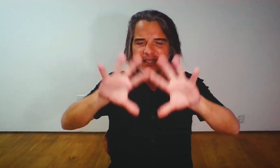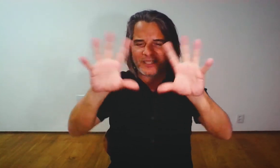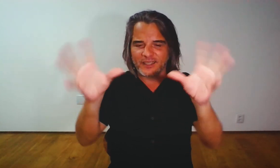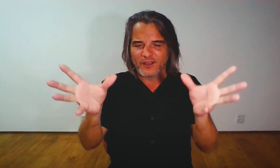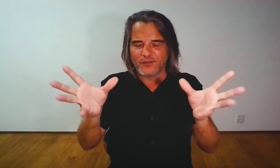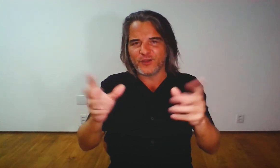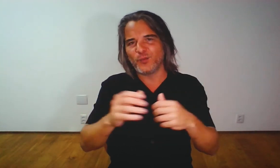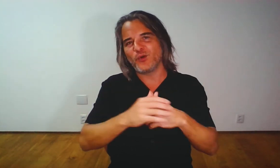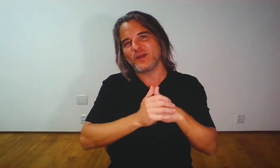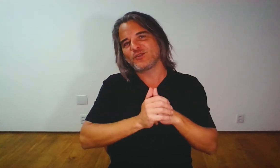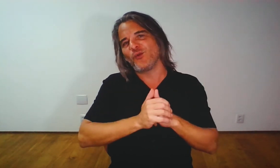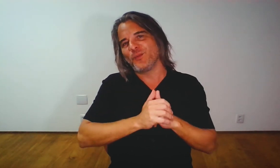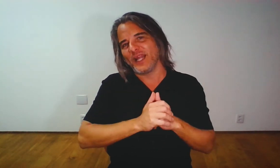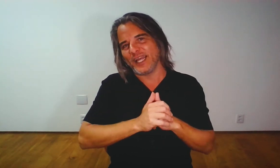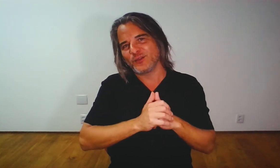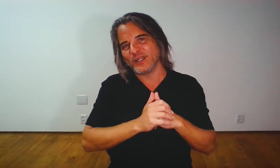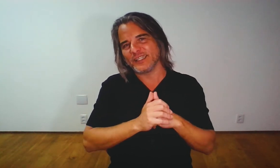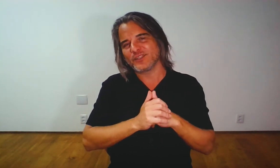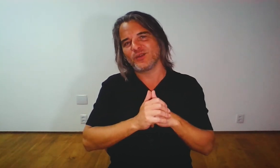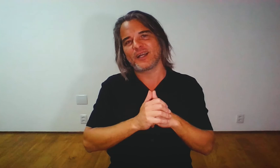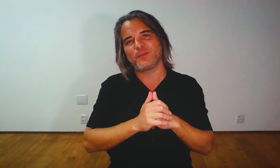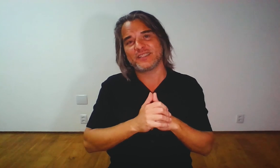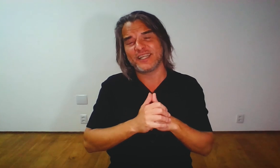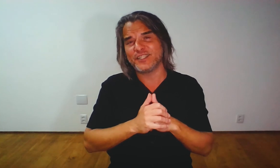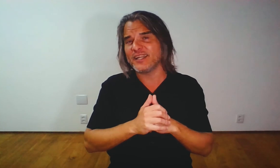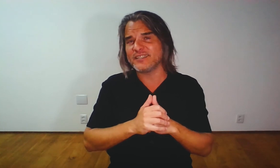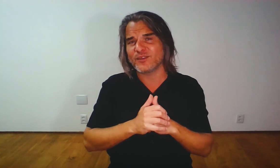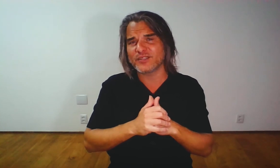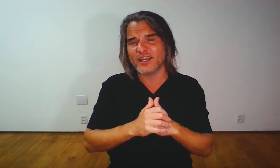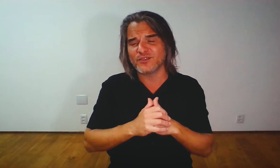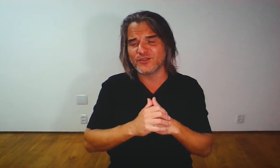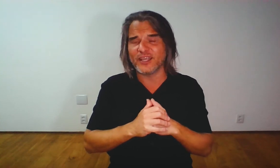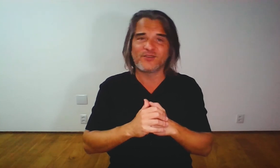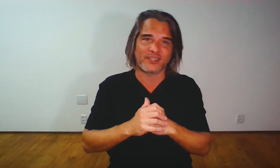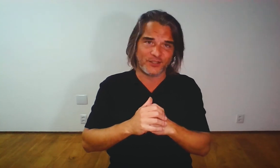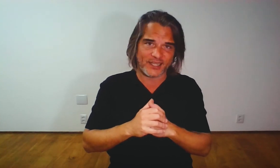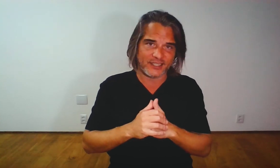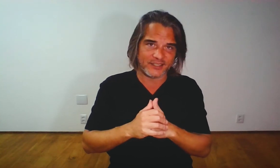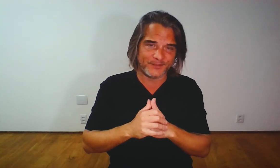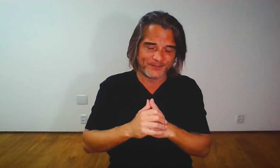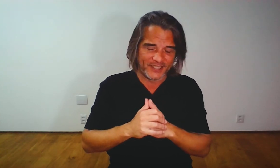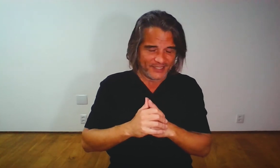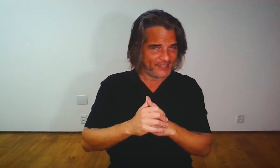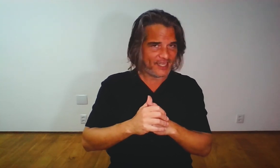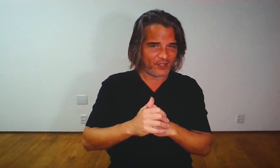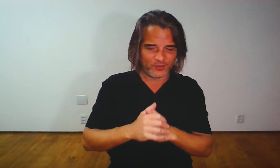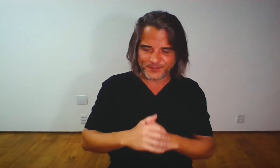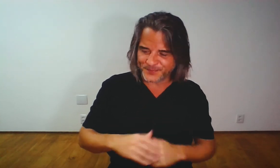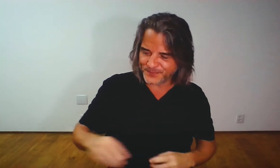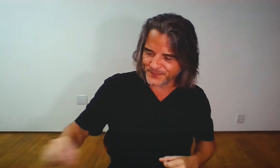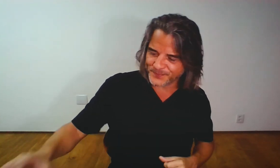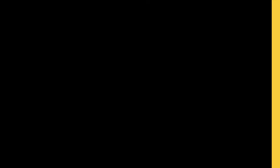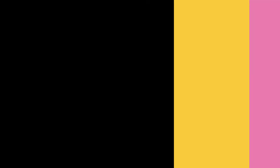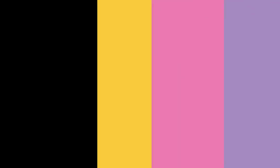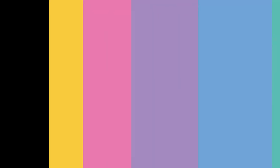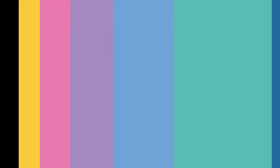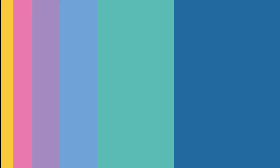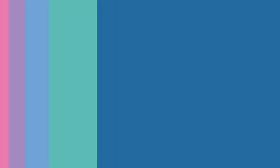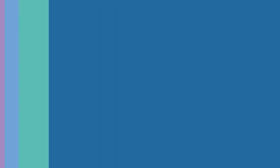né, você fica um pouco mais completo aí na sua capacidade de analisar os dados educacionais, certo?